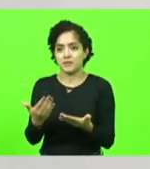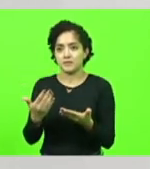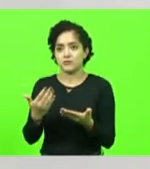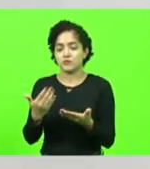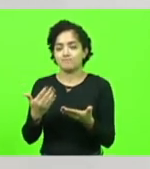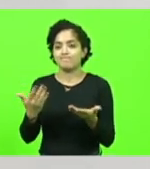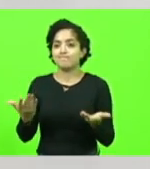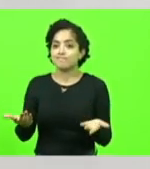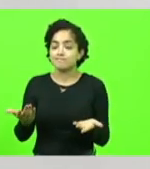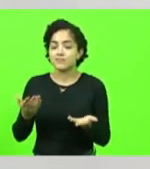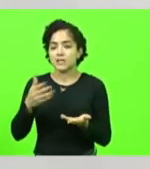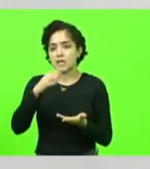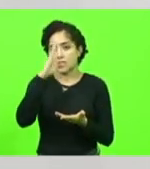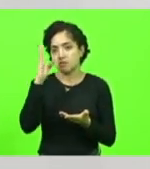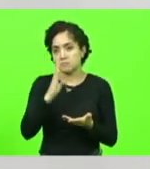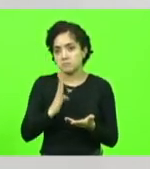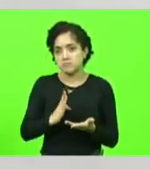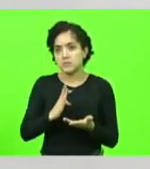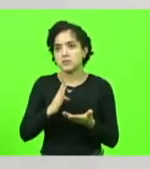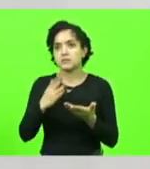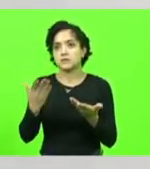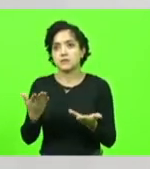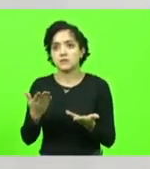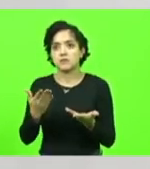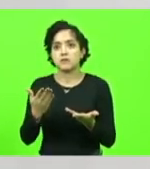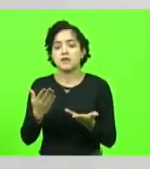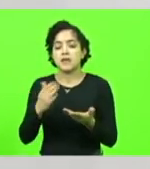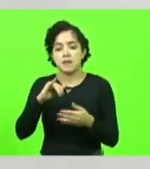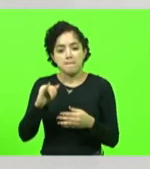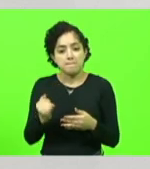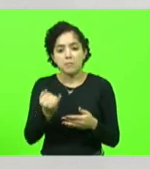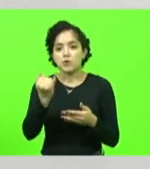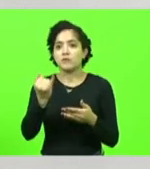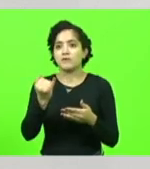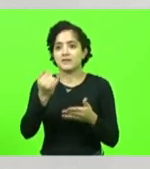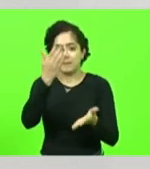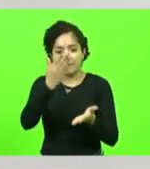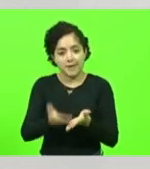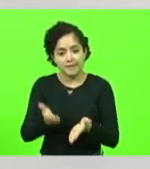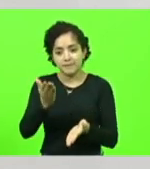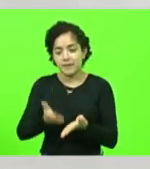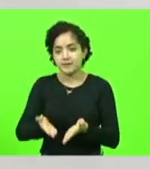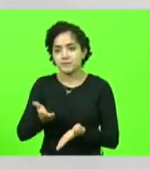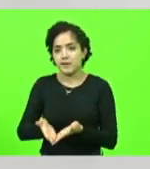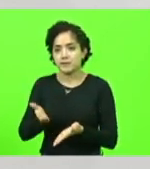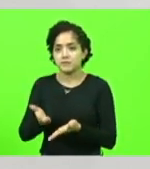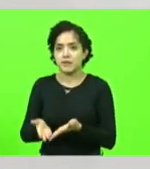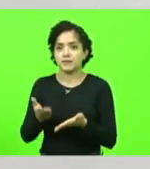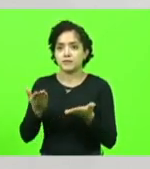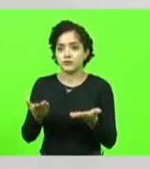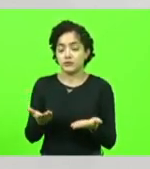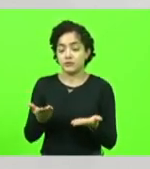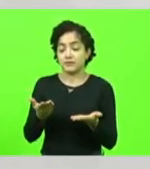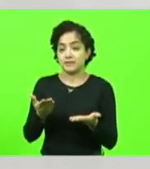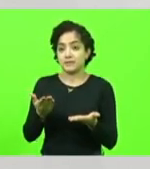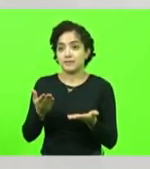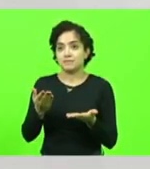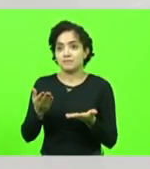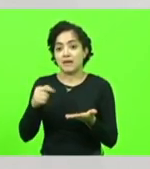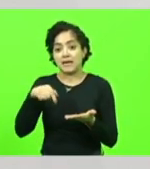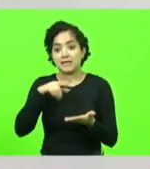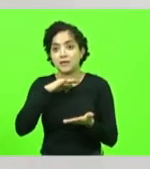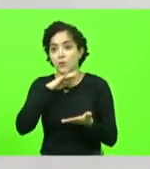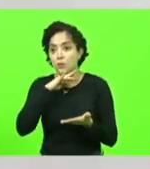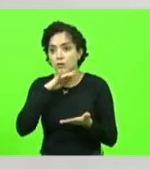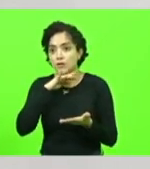esse país que não perde uma oportunidade de perder uma oportunidade. Só que o problema é que, para a gente, se para a gente não